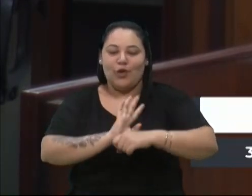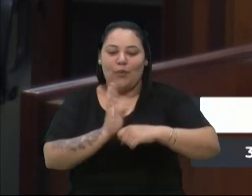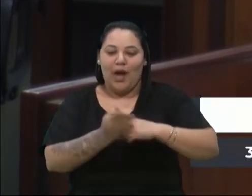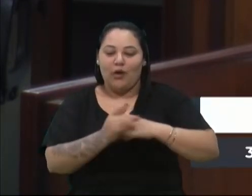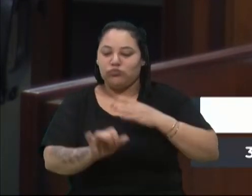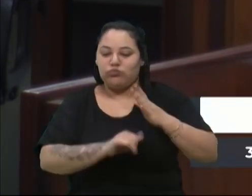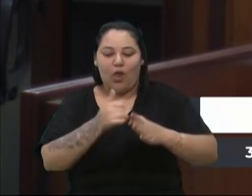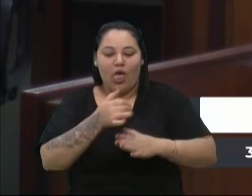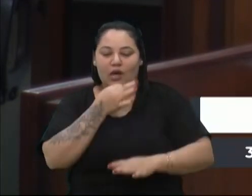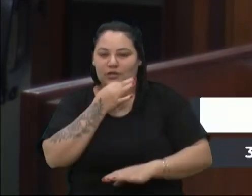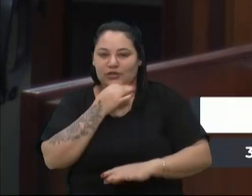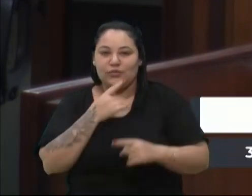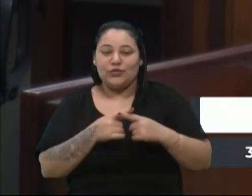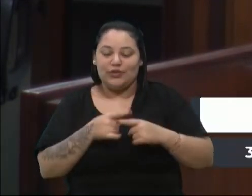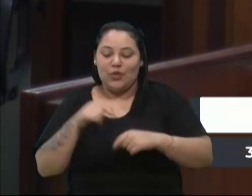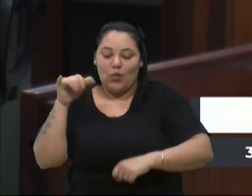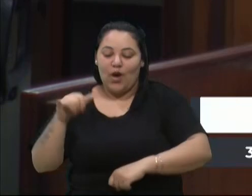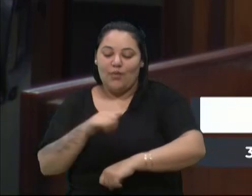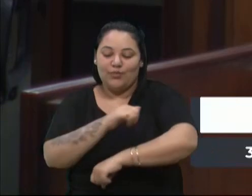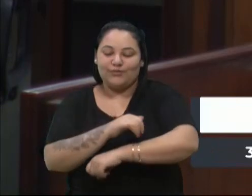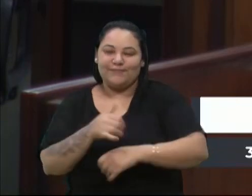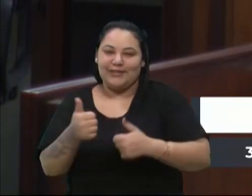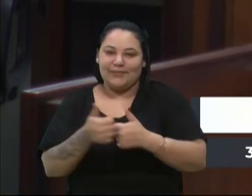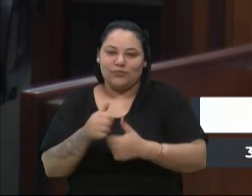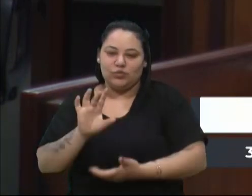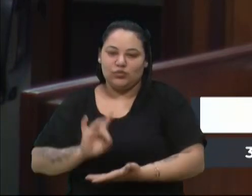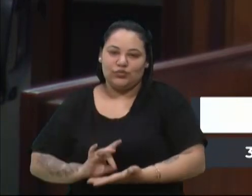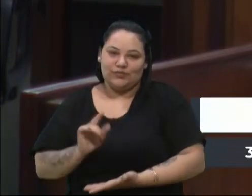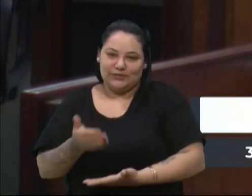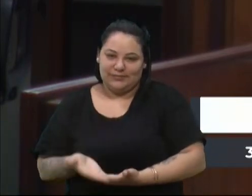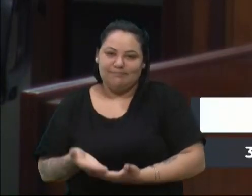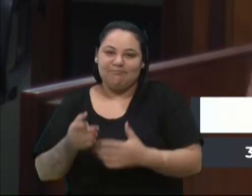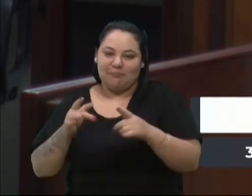Caxias do Sul, porque o aeroporto vem aí para trazer,